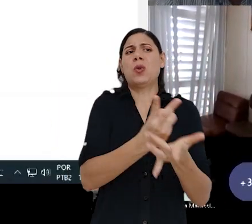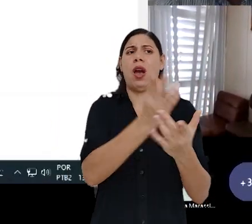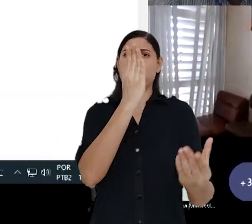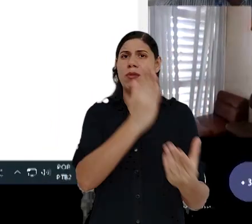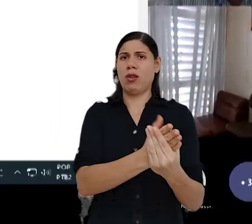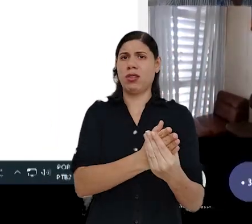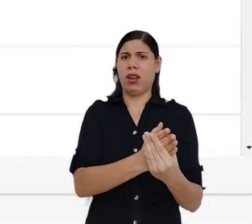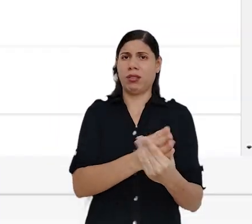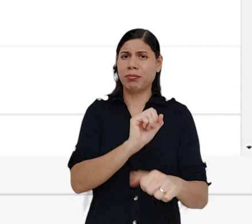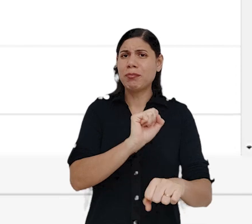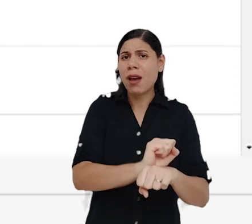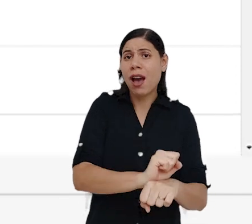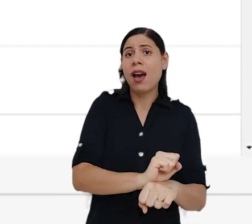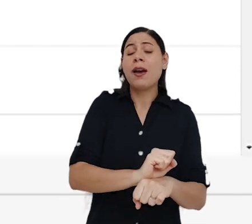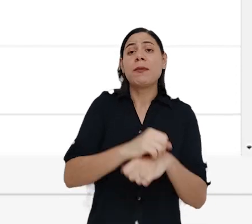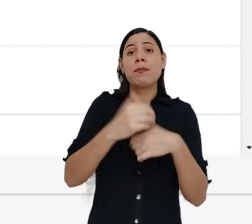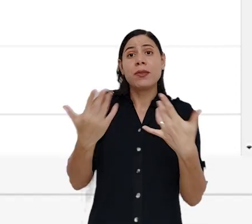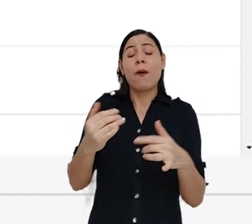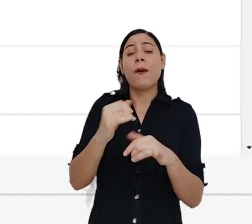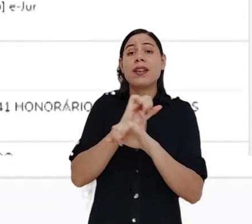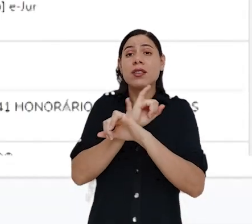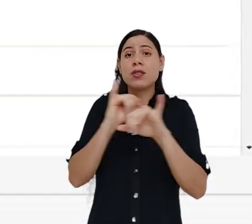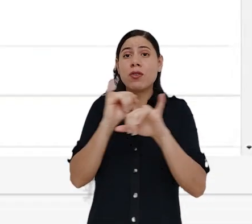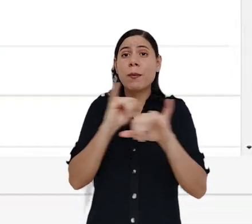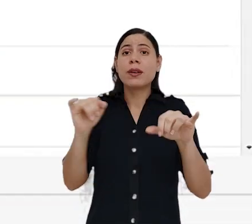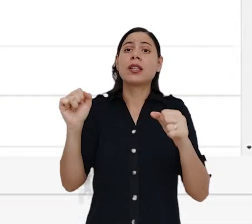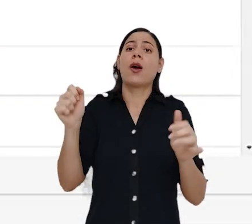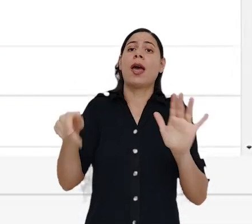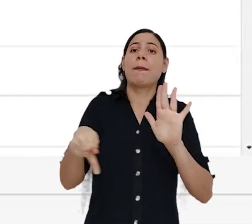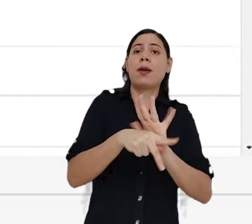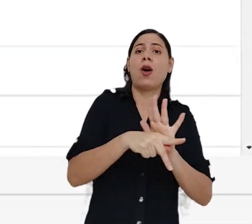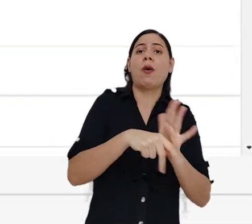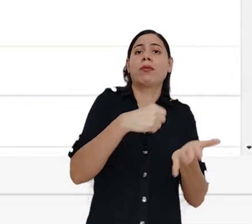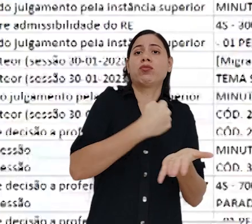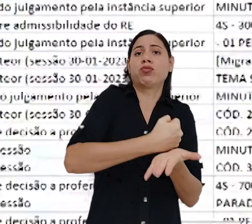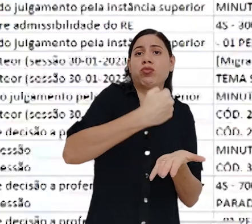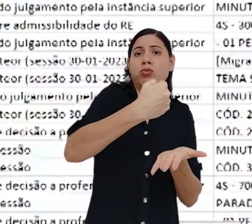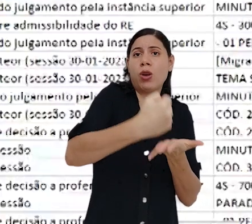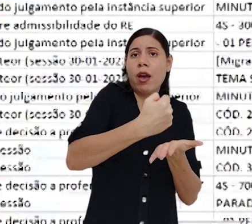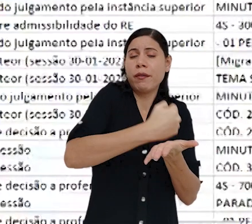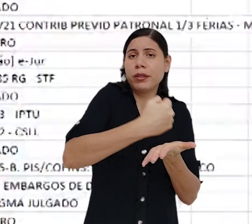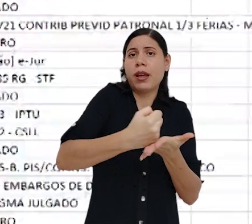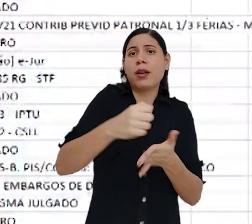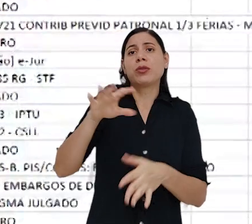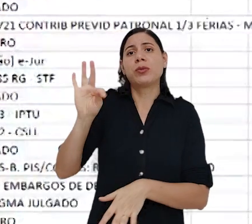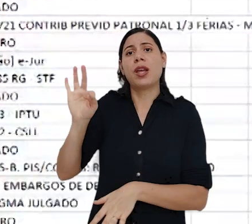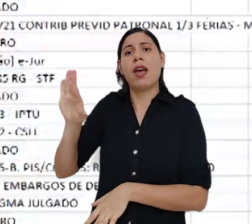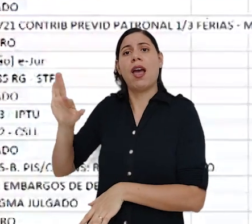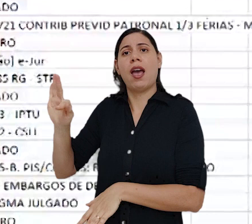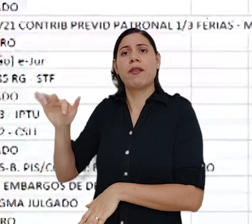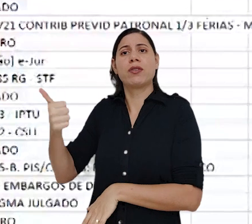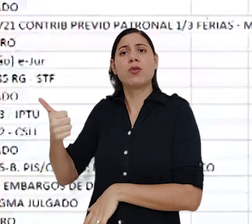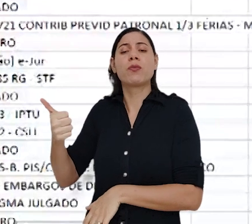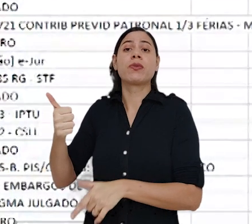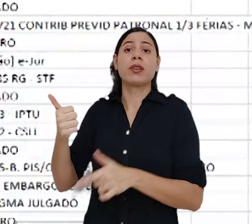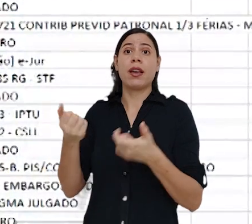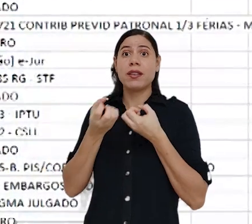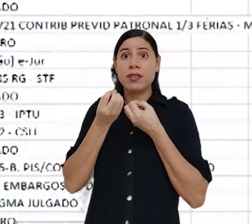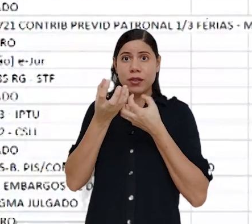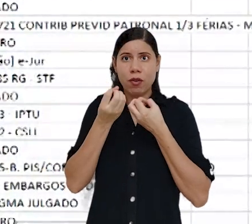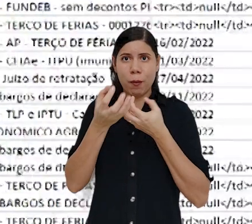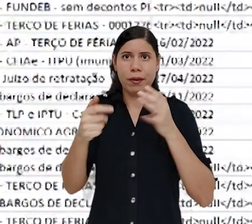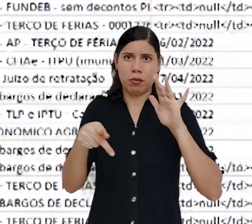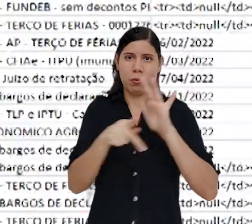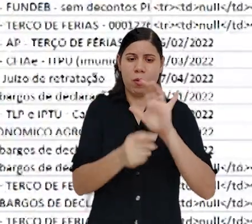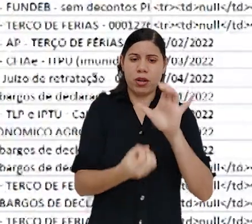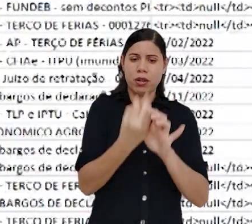tramitação do processo. As informações são extraídas do banco de dados da Divisão de Estatística do TRF1. Os conteúdos produzidos